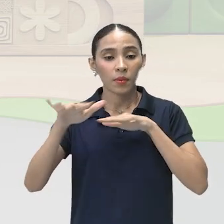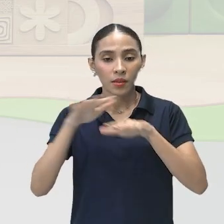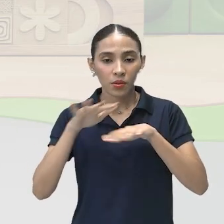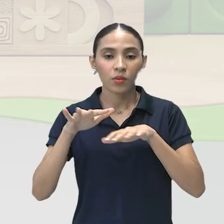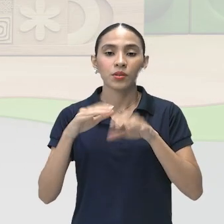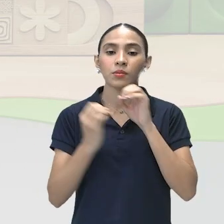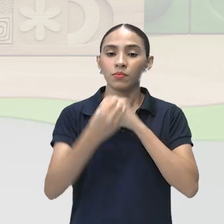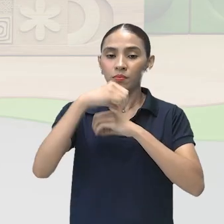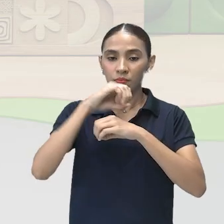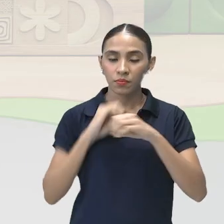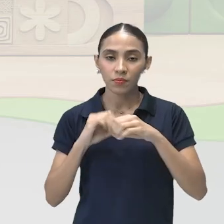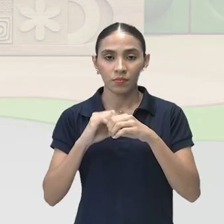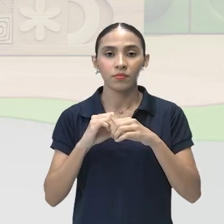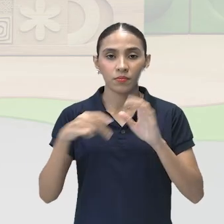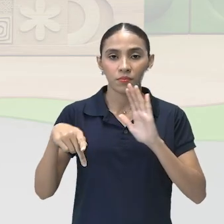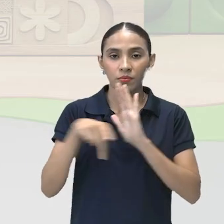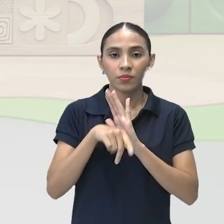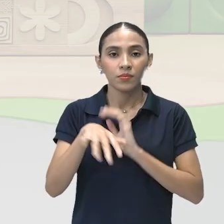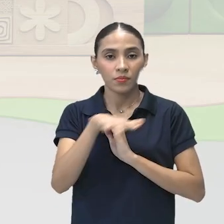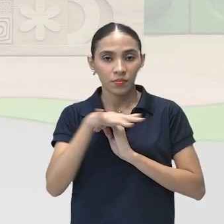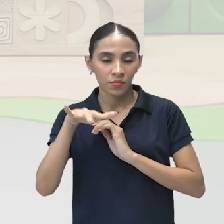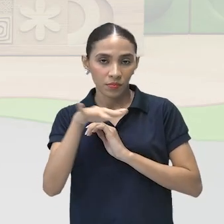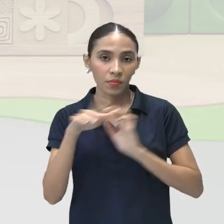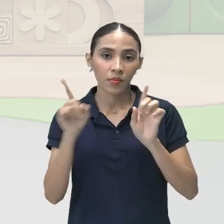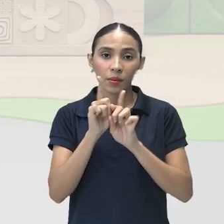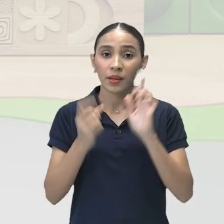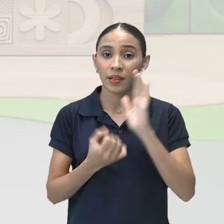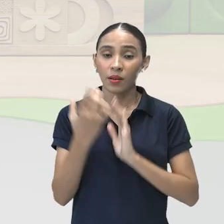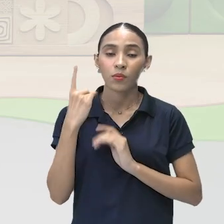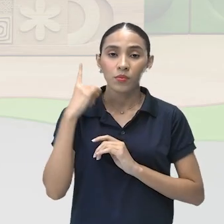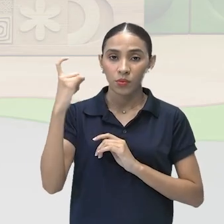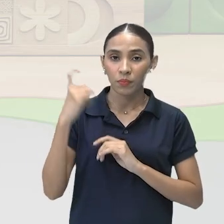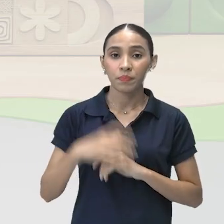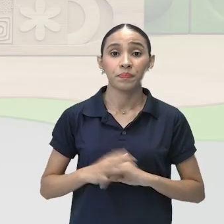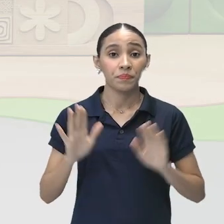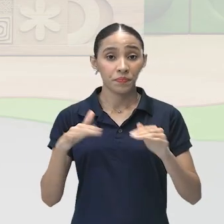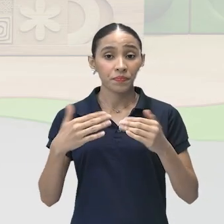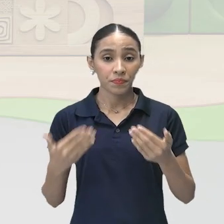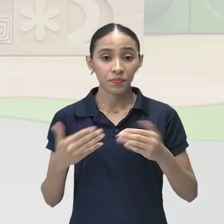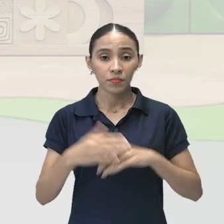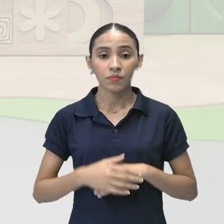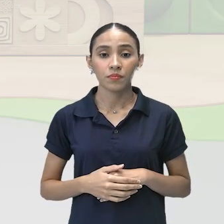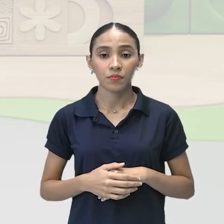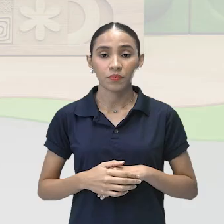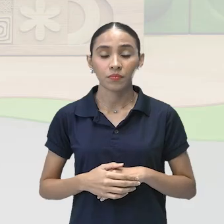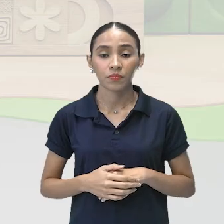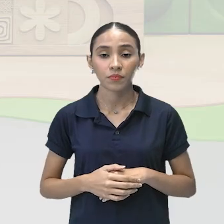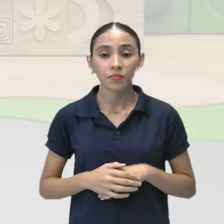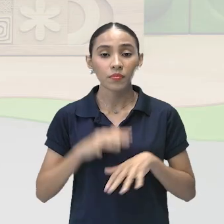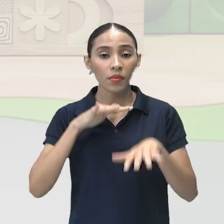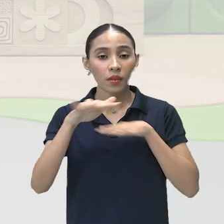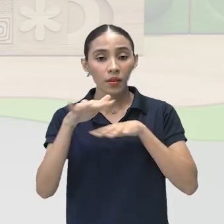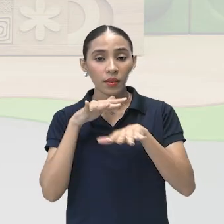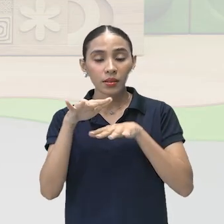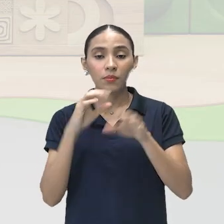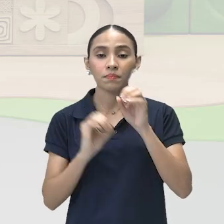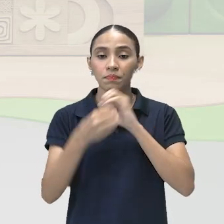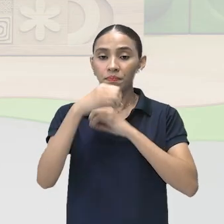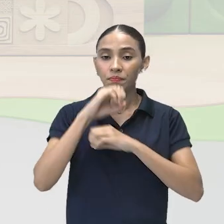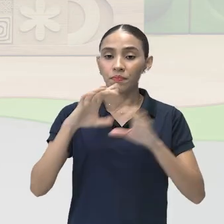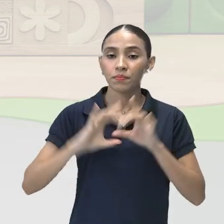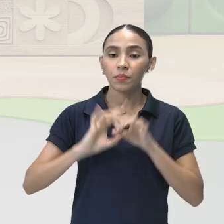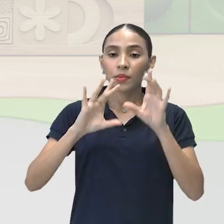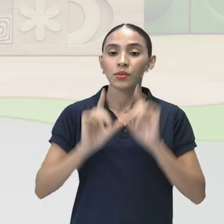vibrações das partículas que fazem parte do meio e, assim, formar o som. Então, dessa forma, a vibração das